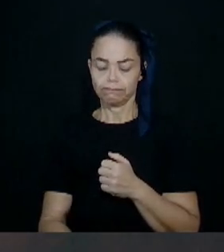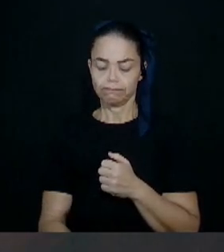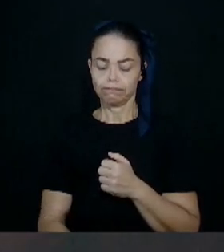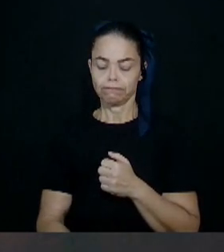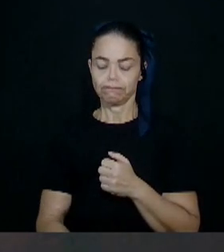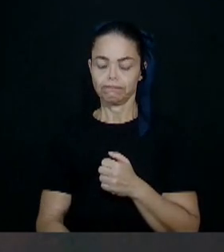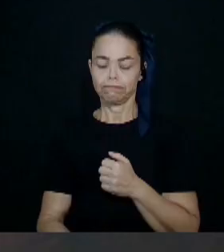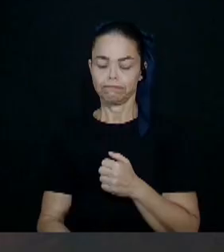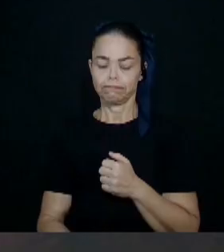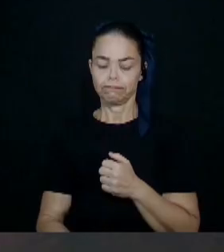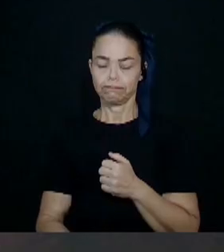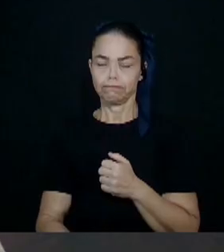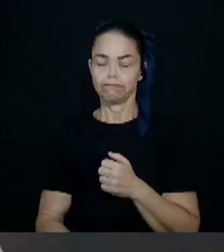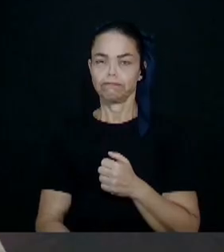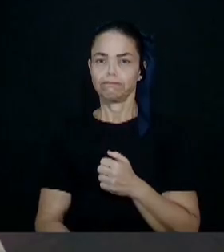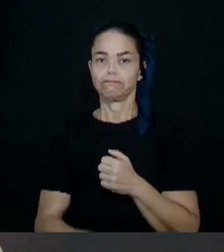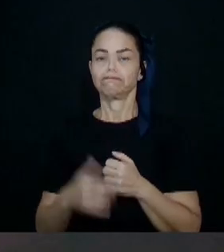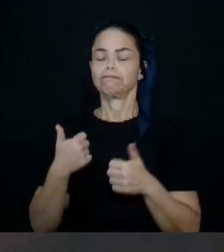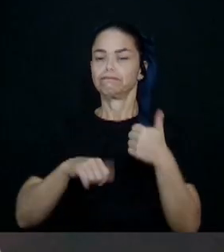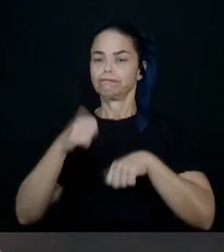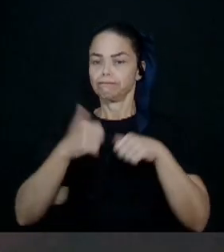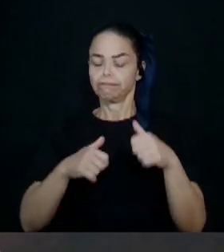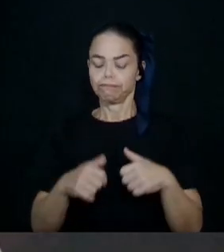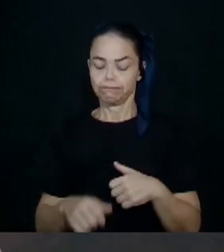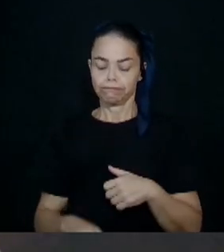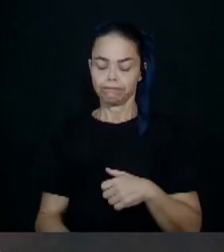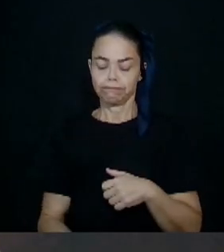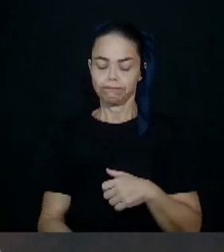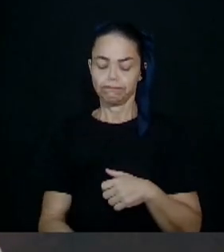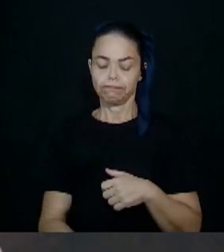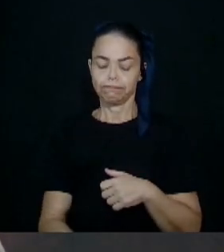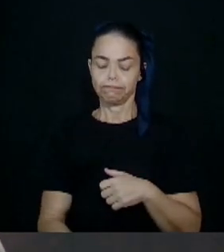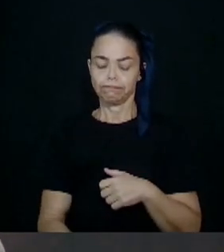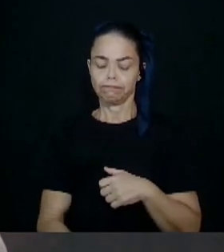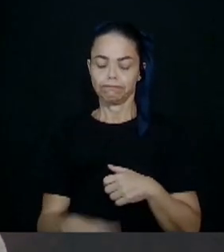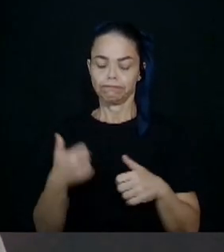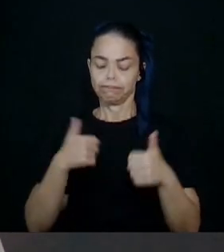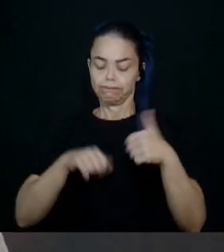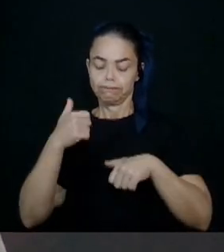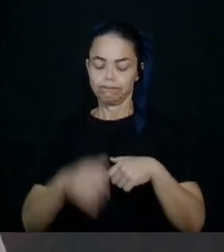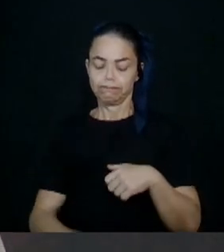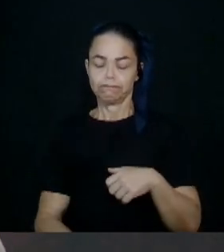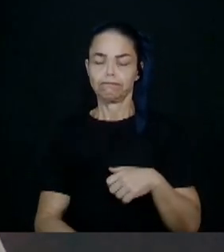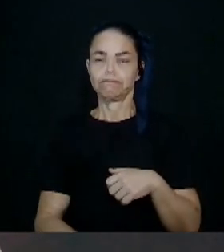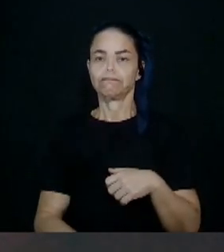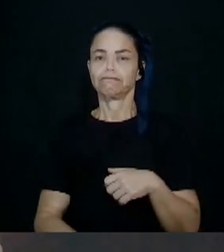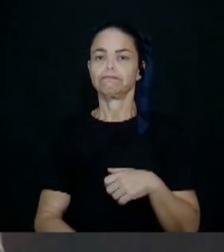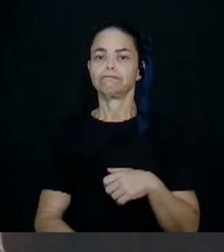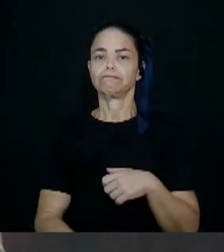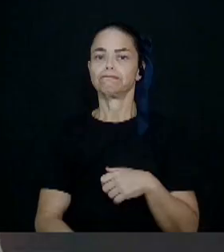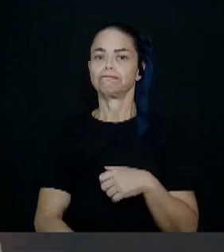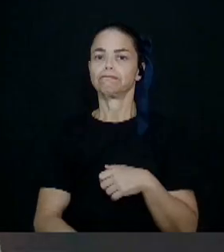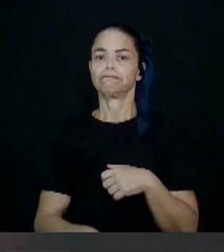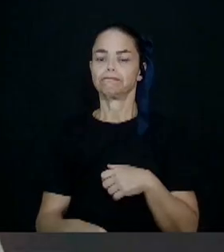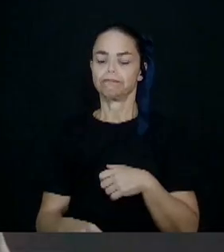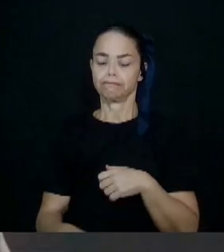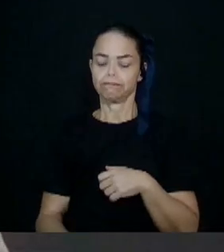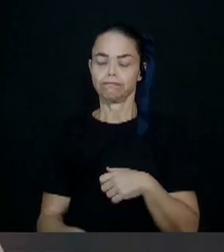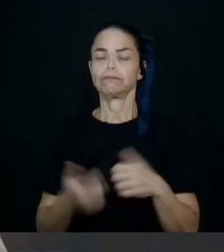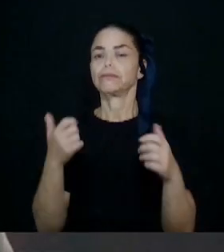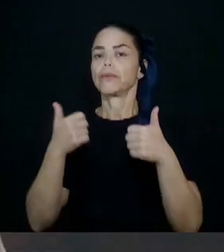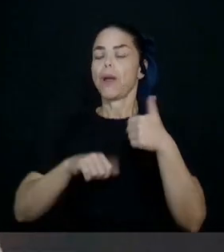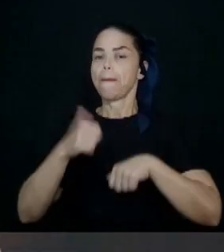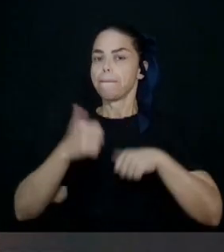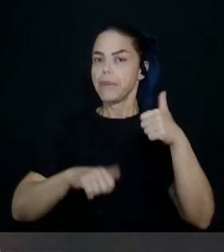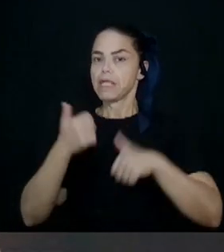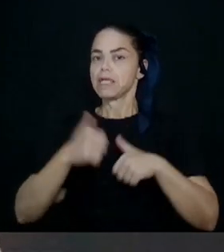temos, né, como perito, né, do trânsito, nós fazemos avaliação psicológica, que antigamente chamava psicotécnico, né? Sim. Hoje,